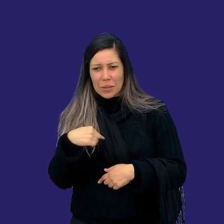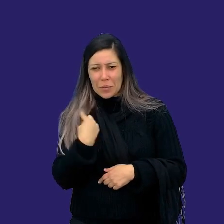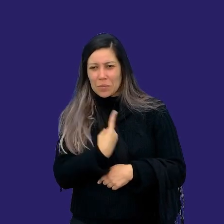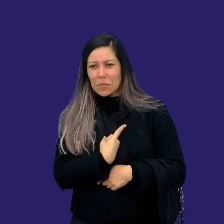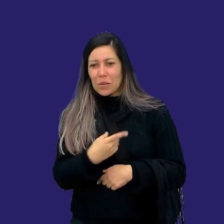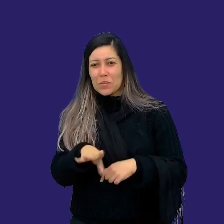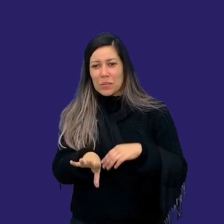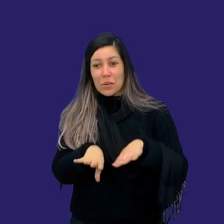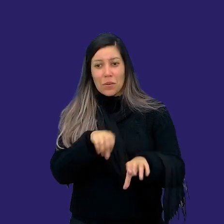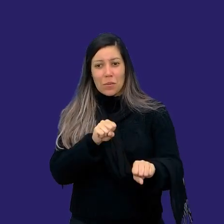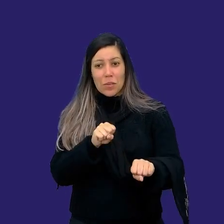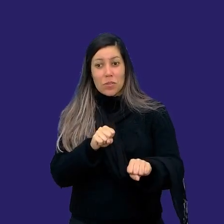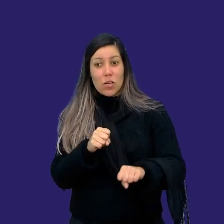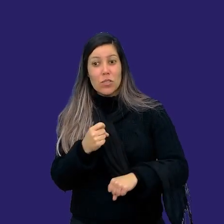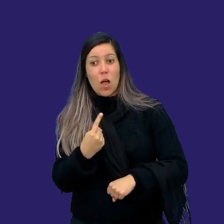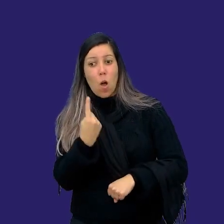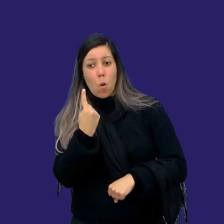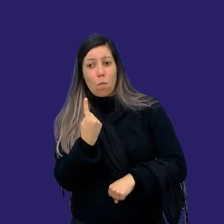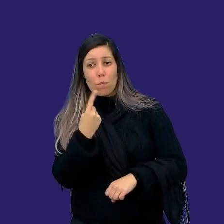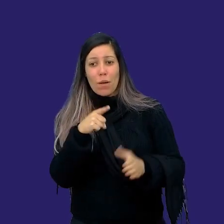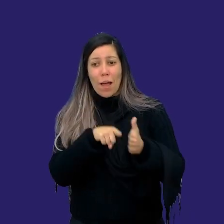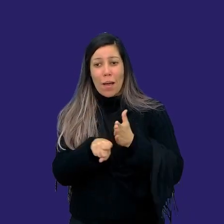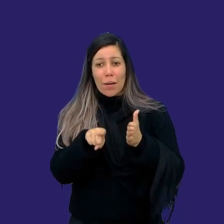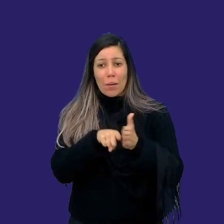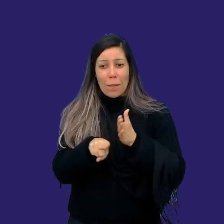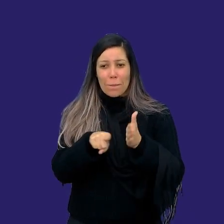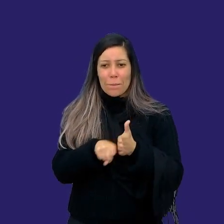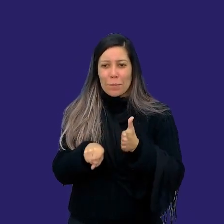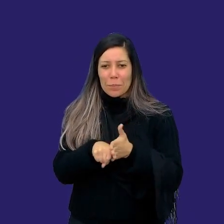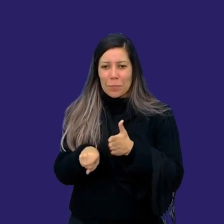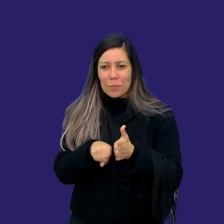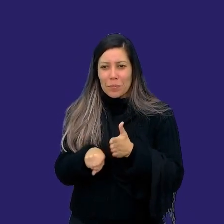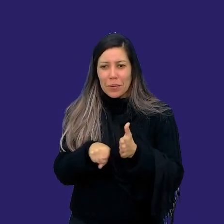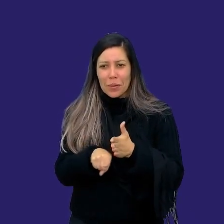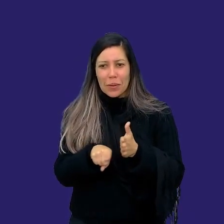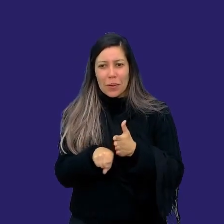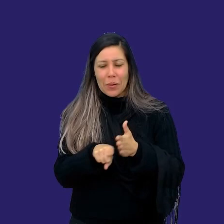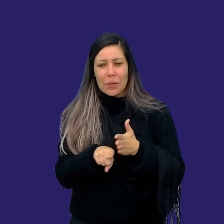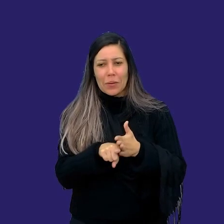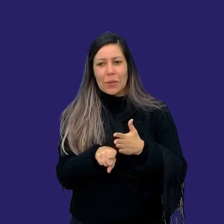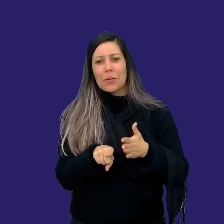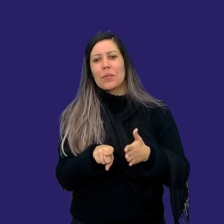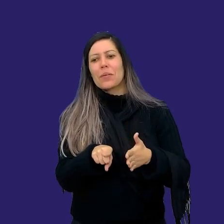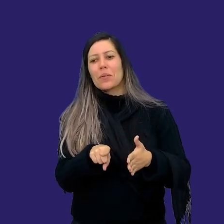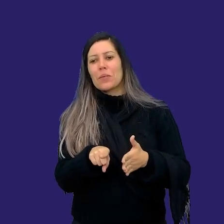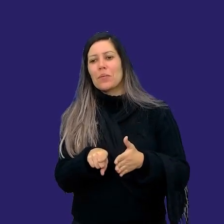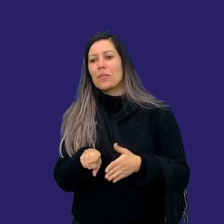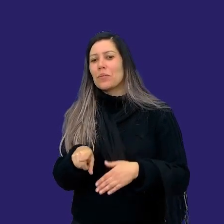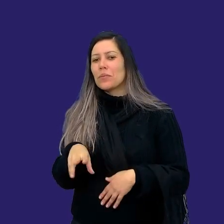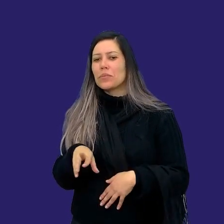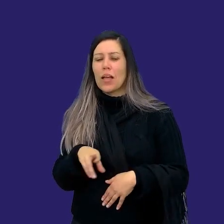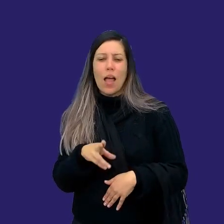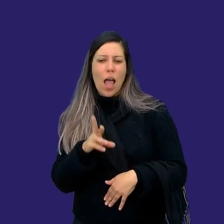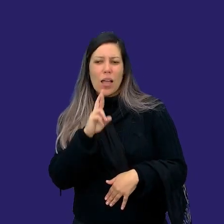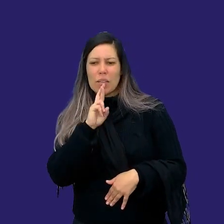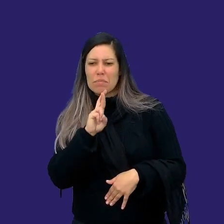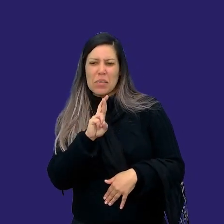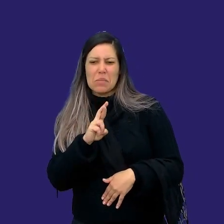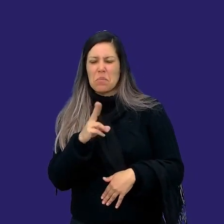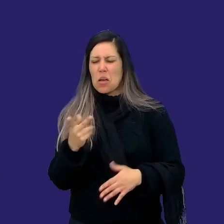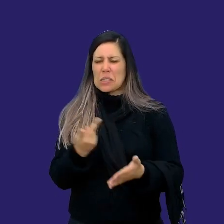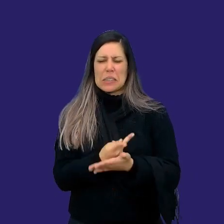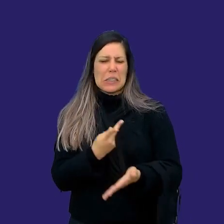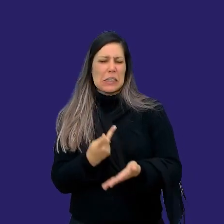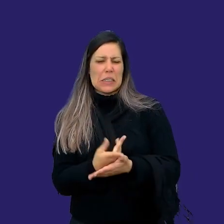uma pergunta, né? Uma pergunta motriz, né? Uma pergunta que a gente não quer respostas certas, erradas, né? Não